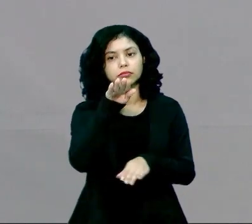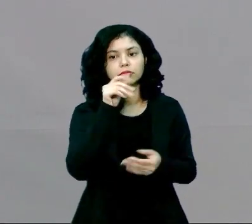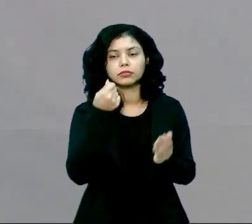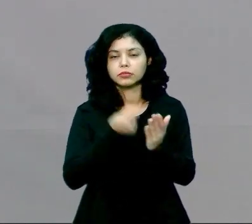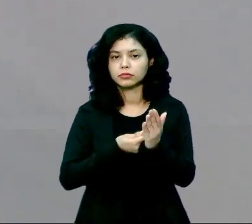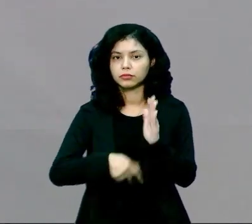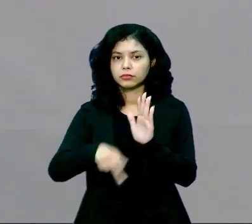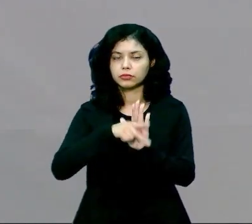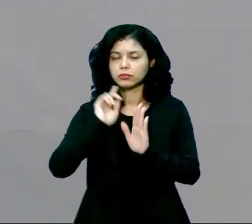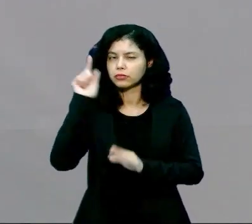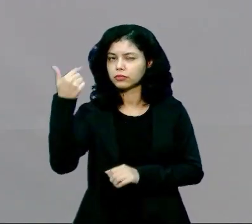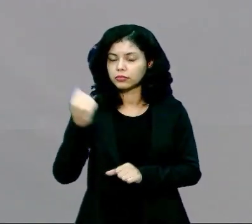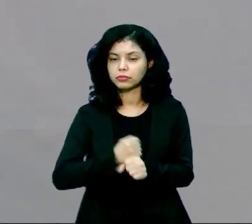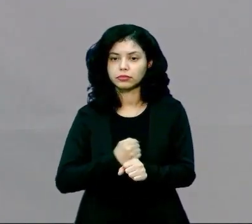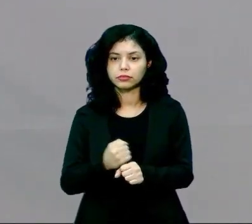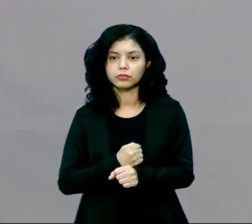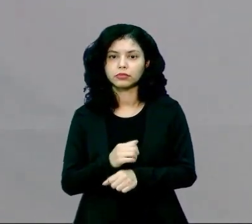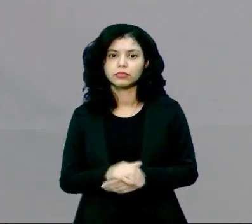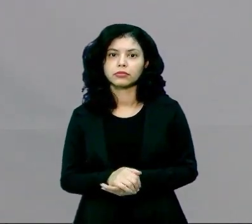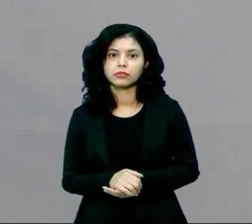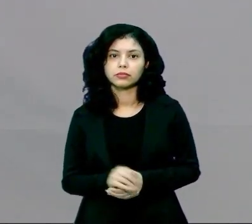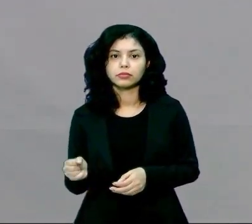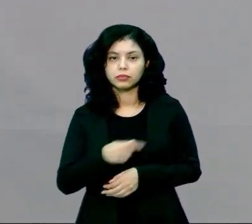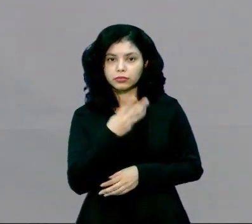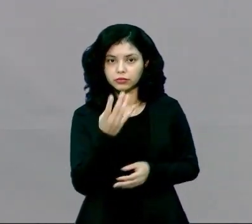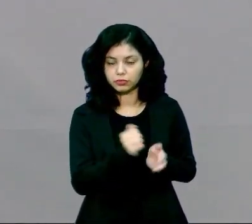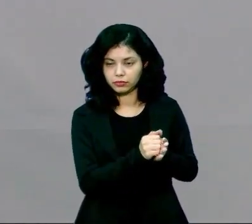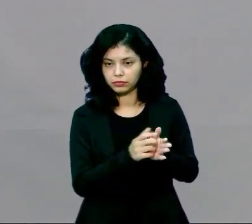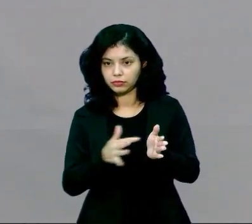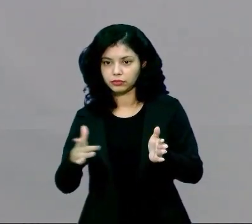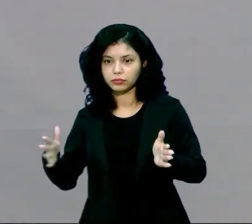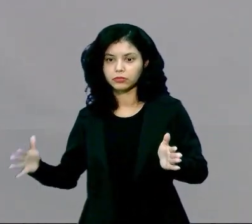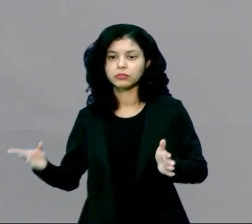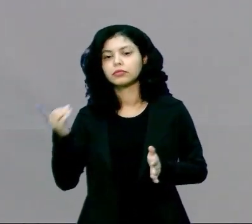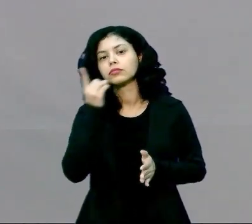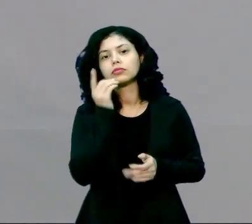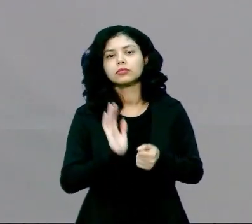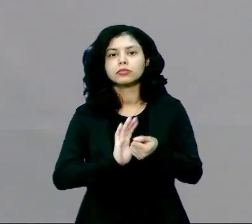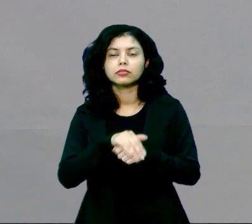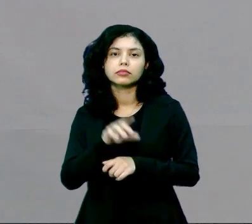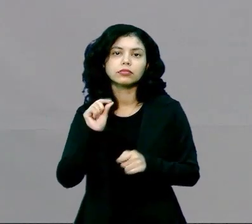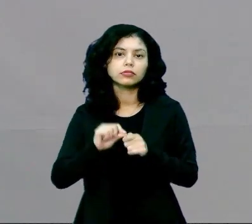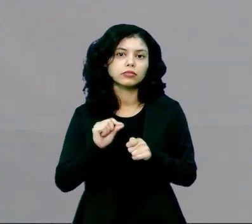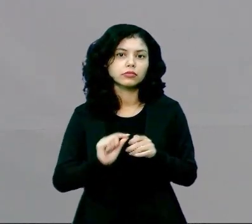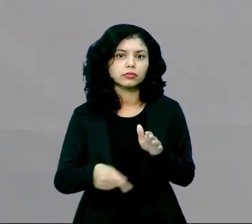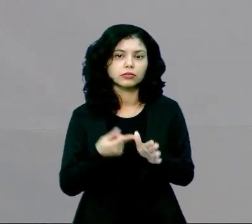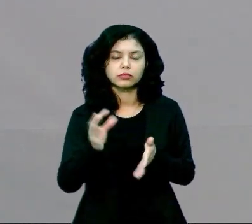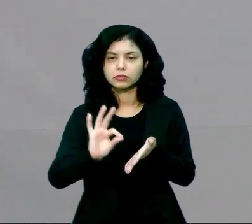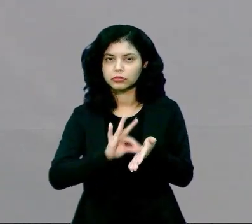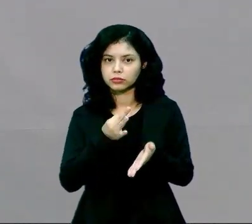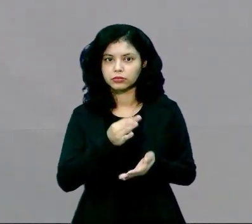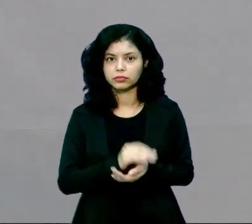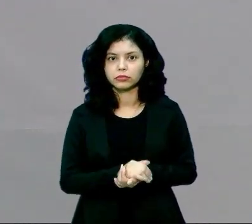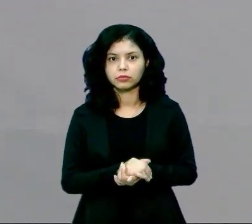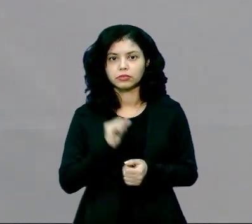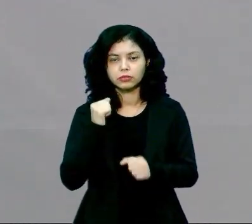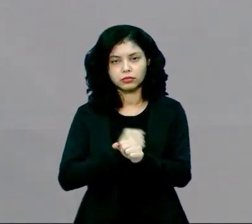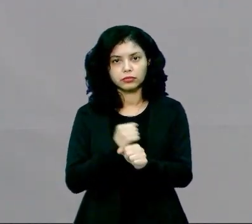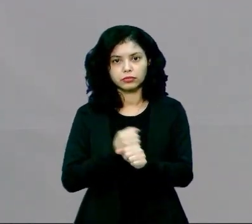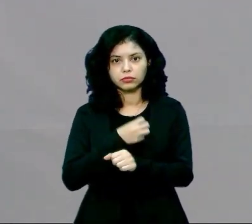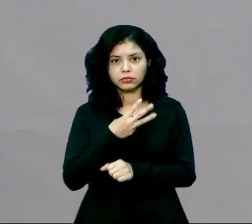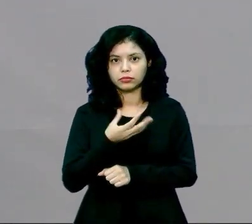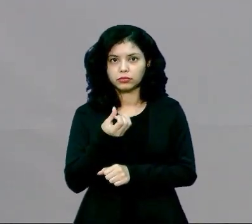foi provado, né, anos depois, com a contagem dele, dos dias, da noite, né? Eles fizeram o primeiro registro de que o ano